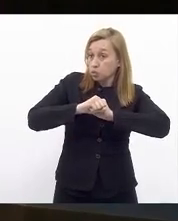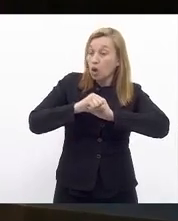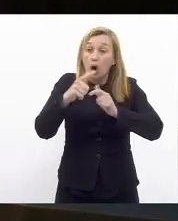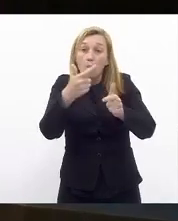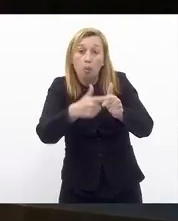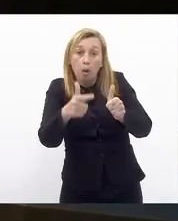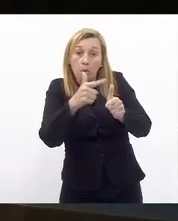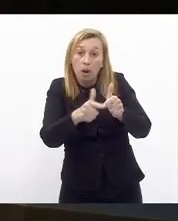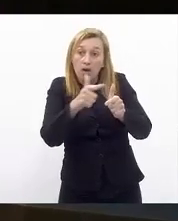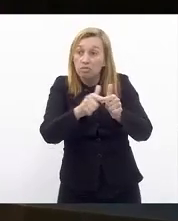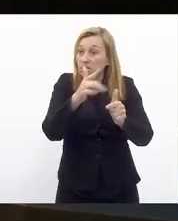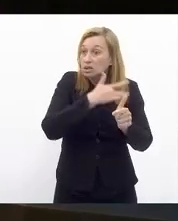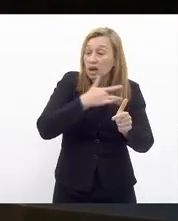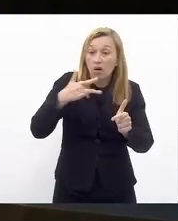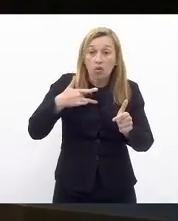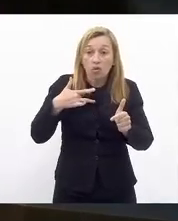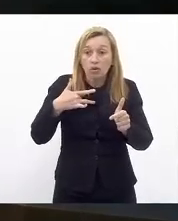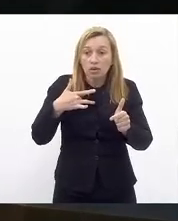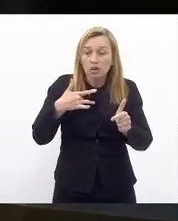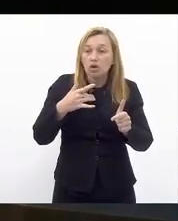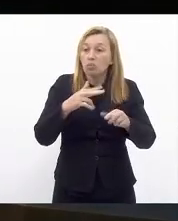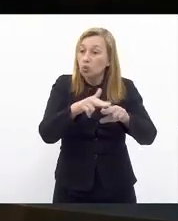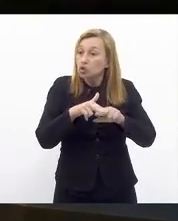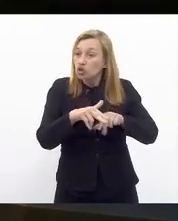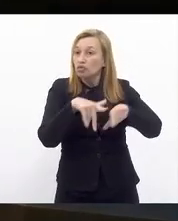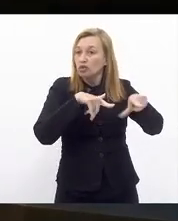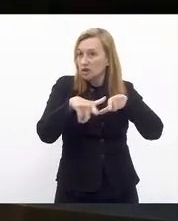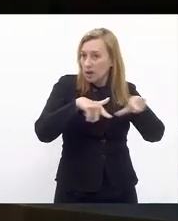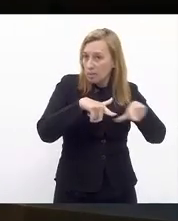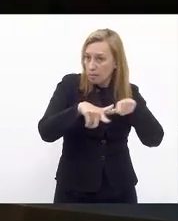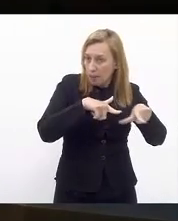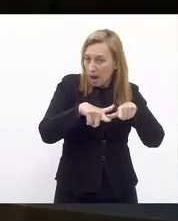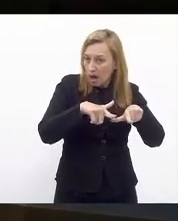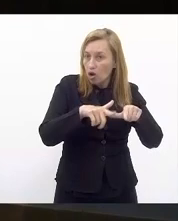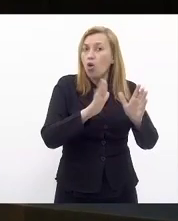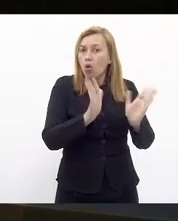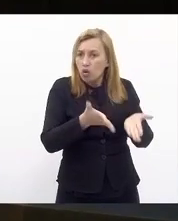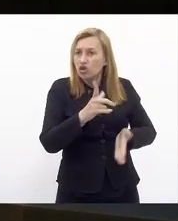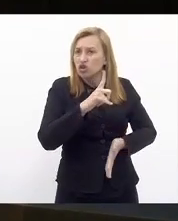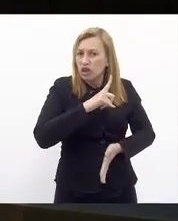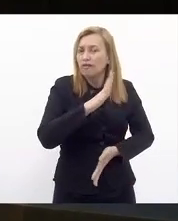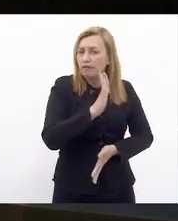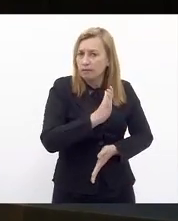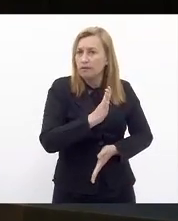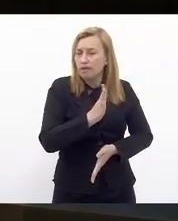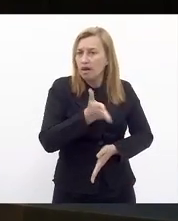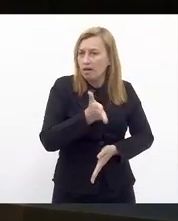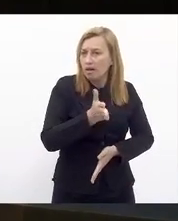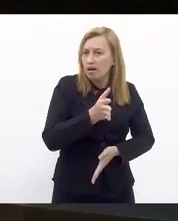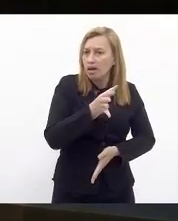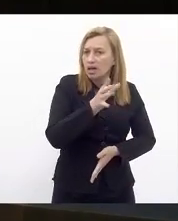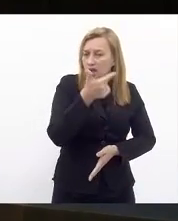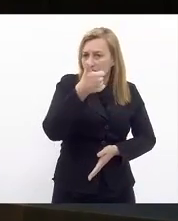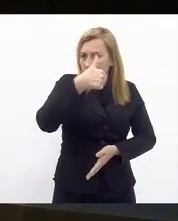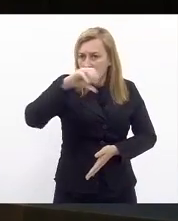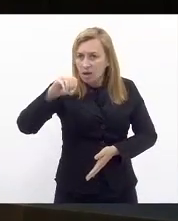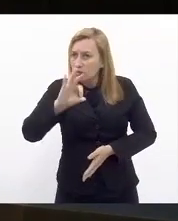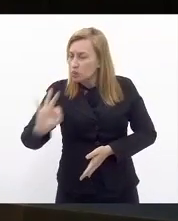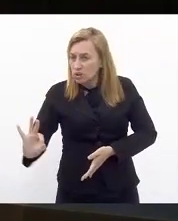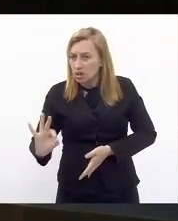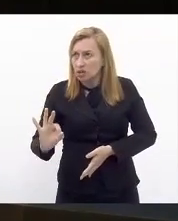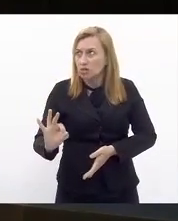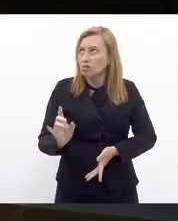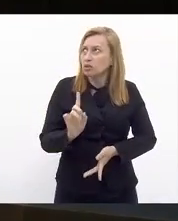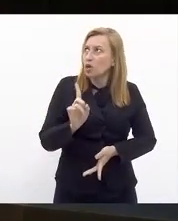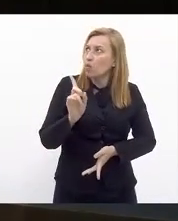problemas da saúde por exercício da atividade hoje já é 100 porcento tá ela não